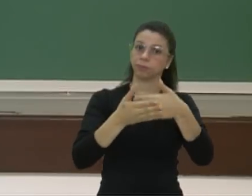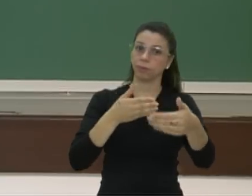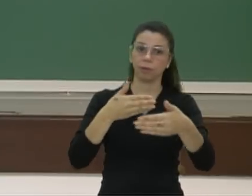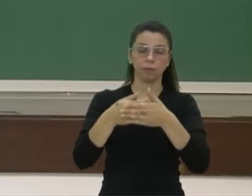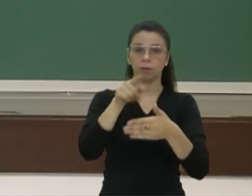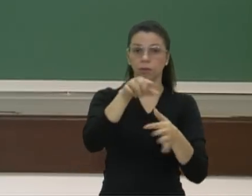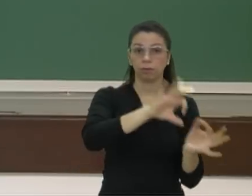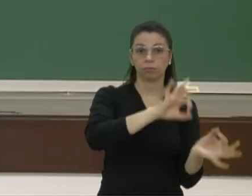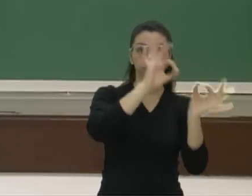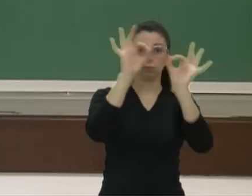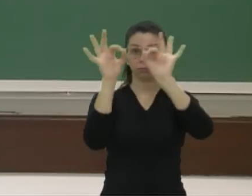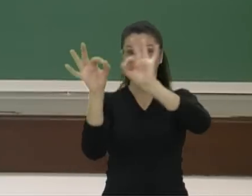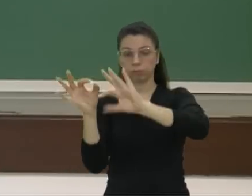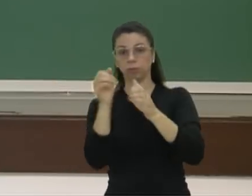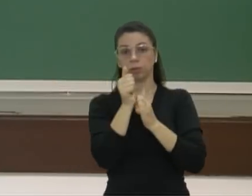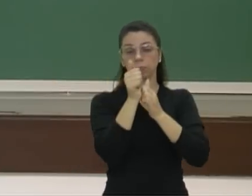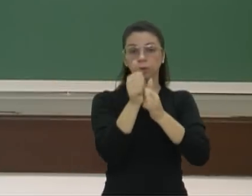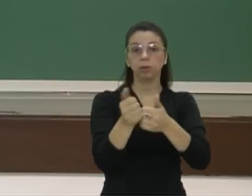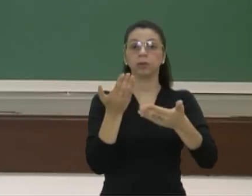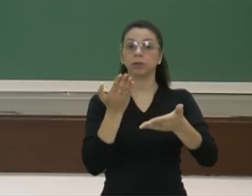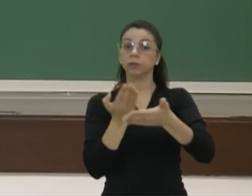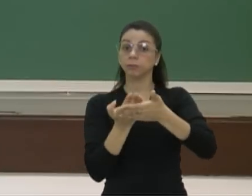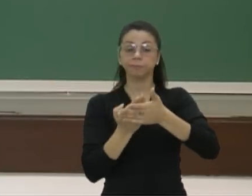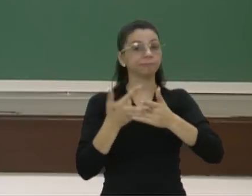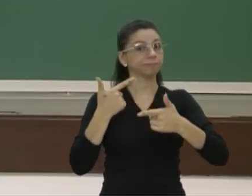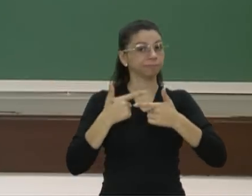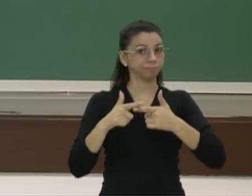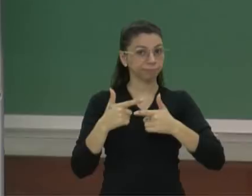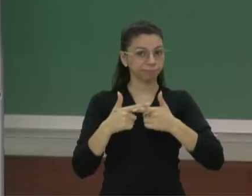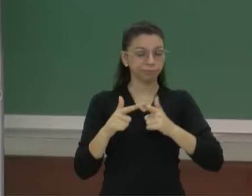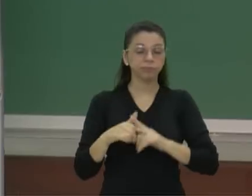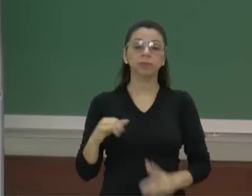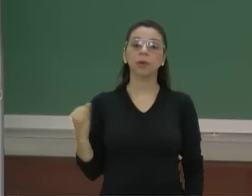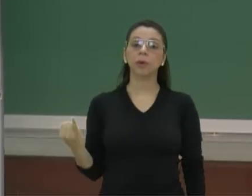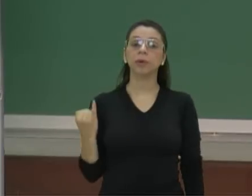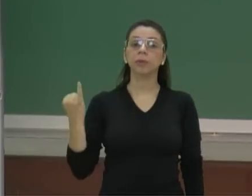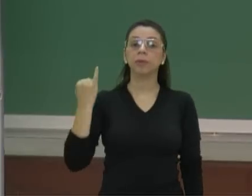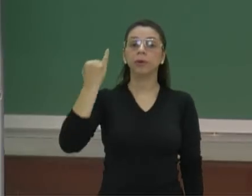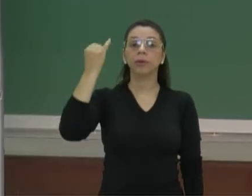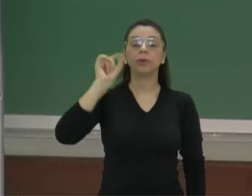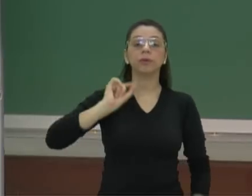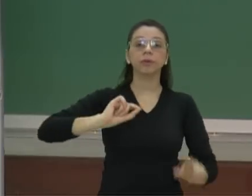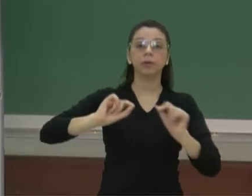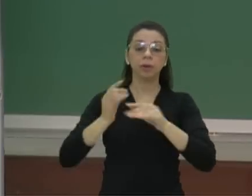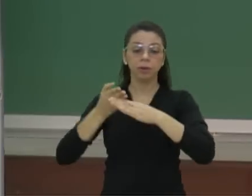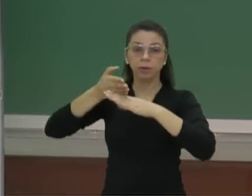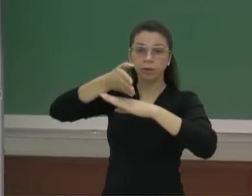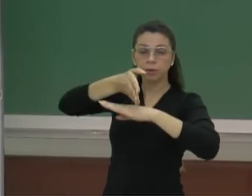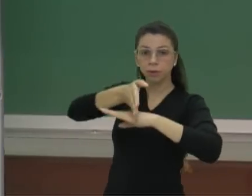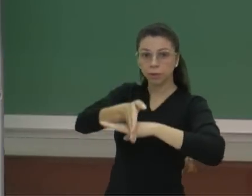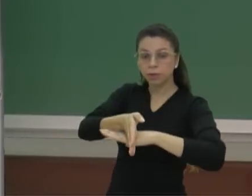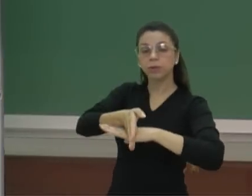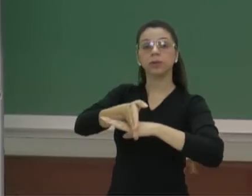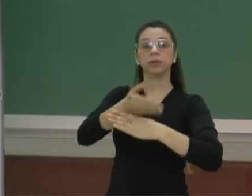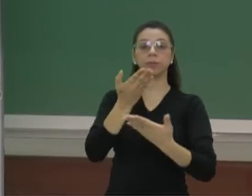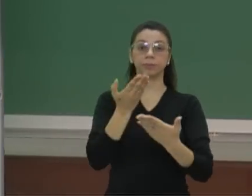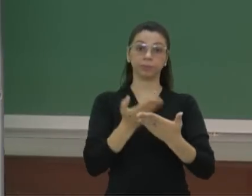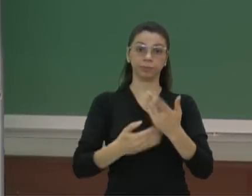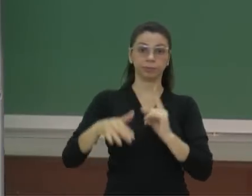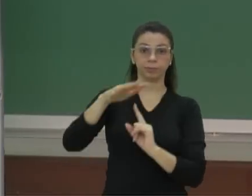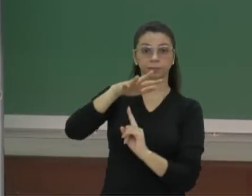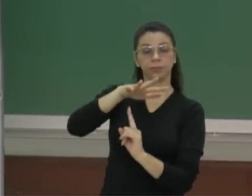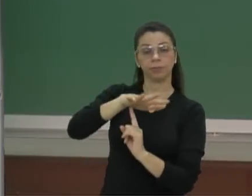esteja assistindo e acompanhando as aulas, não tem problema. O importante é que você acesse o Aula Paraná, que